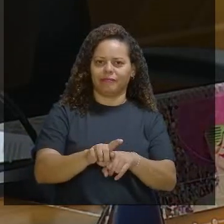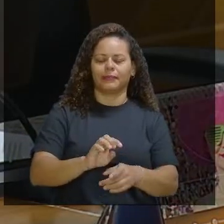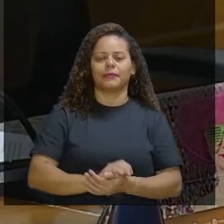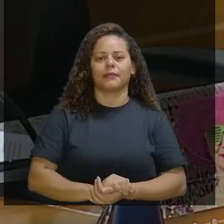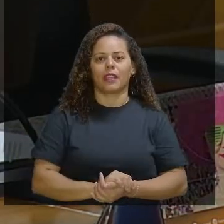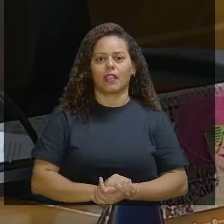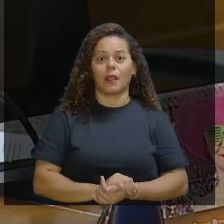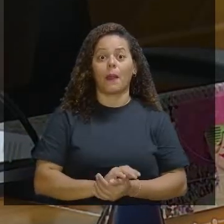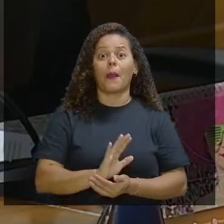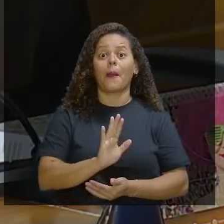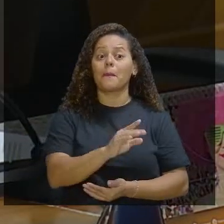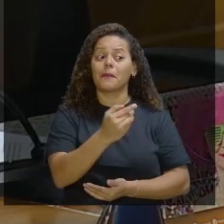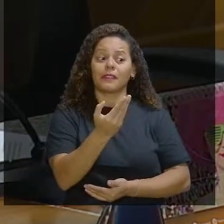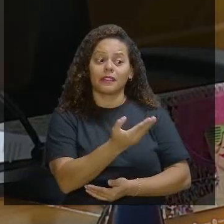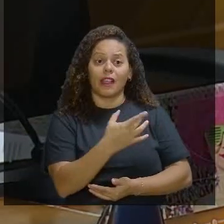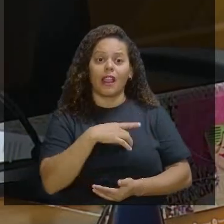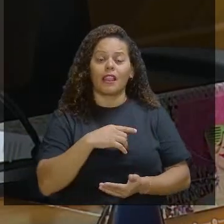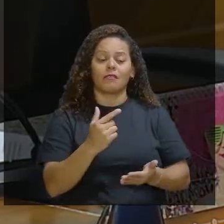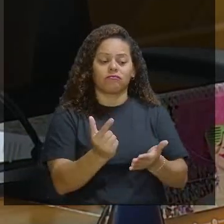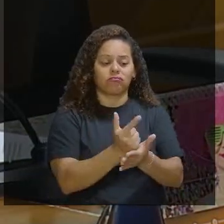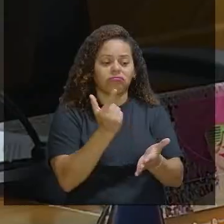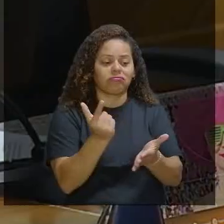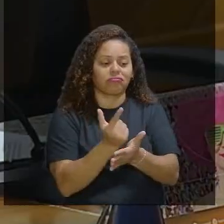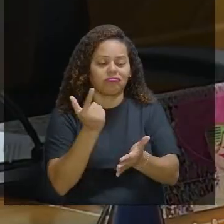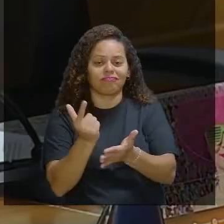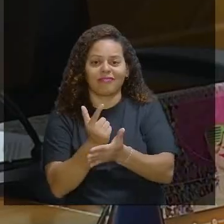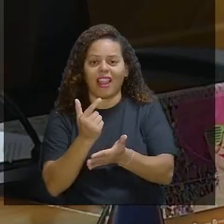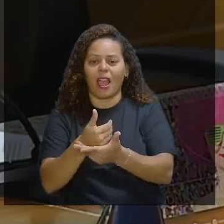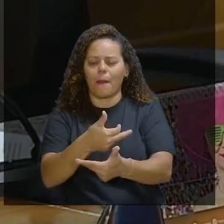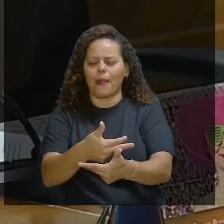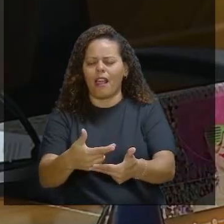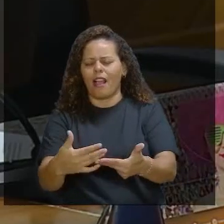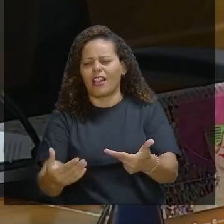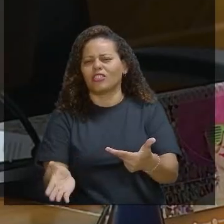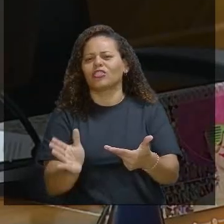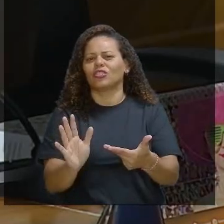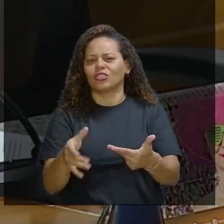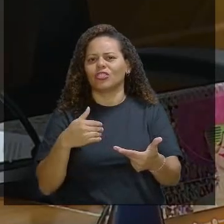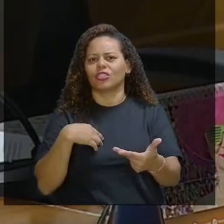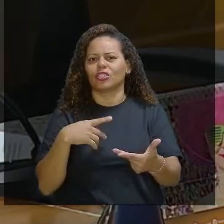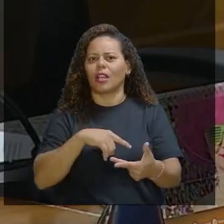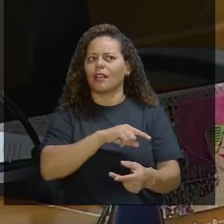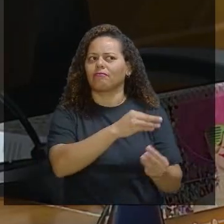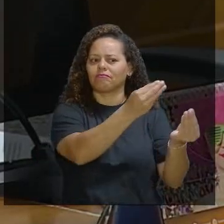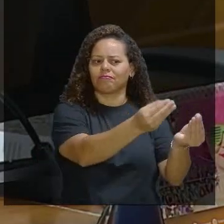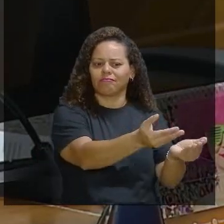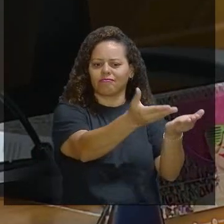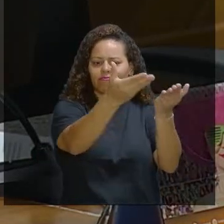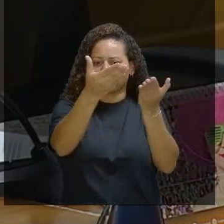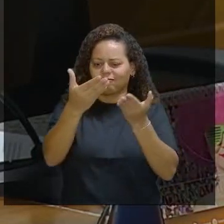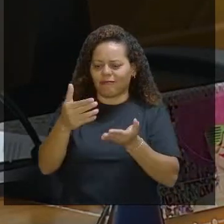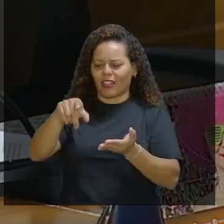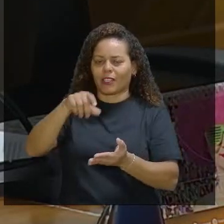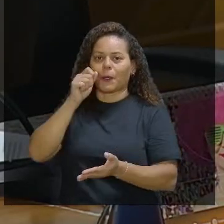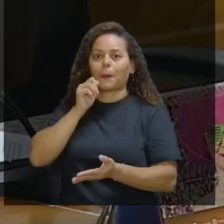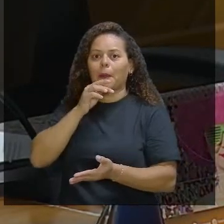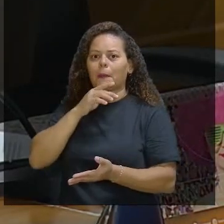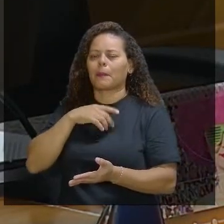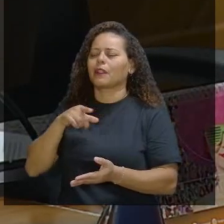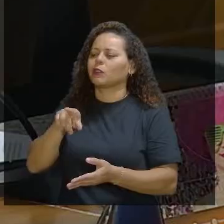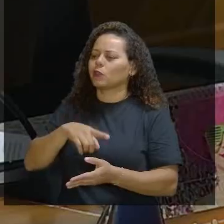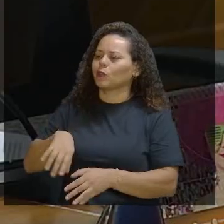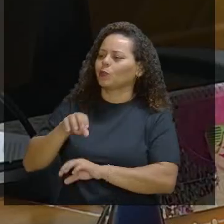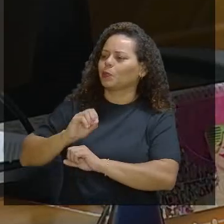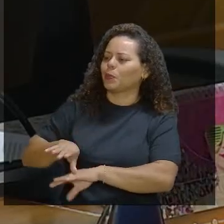a partir do trabalho com os livros didáticos, foi convidada a atuar no Amapá, inicialmente para capacitar professores das